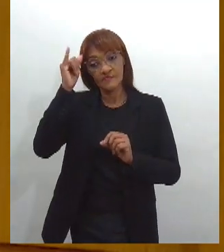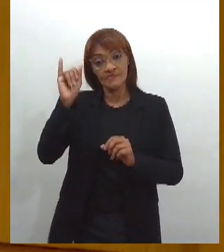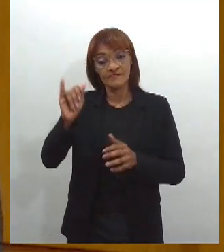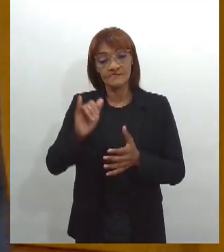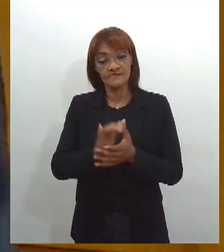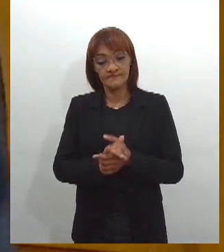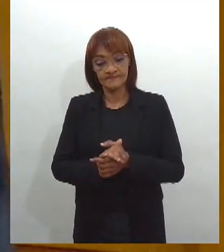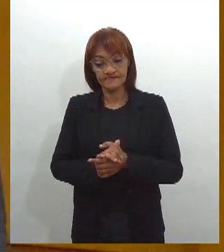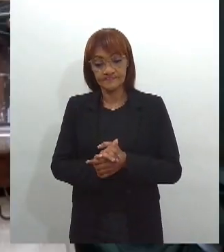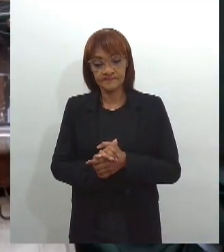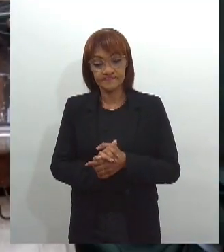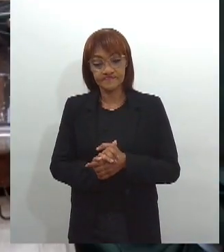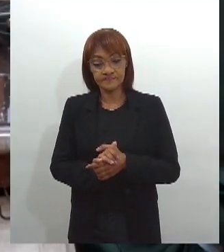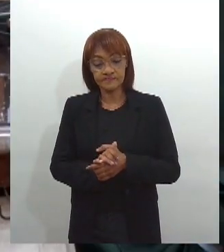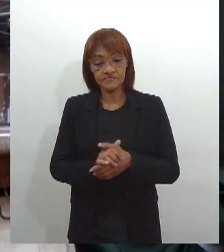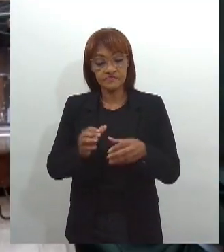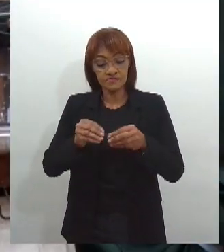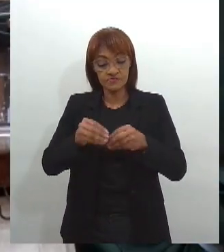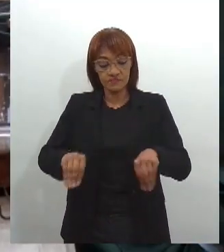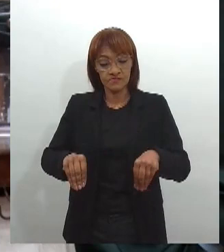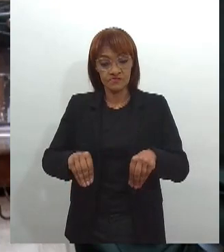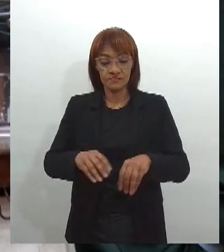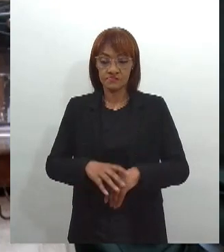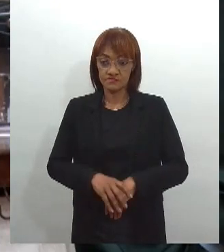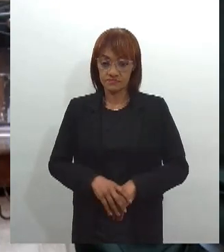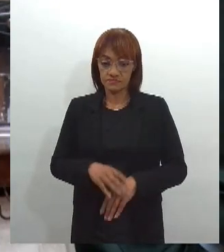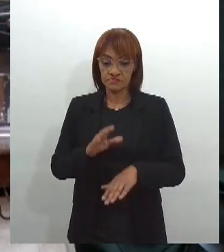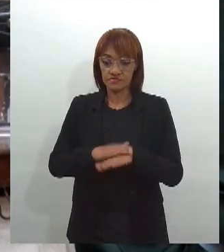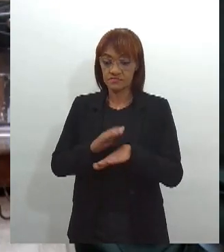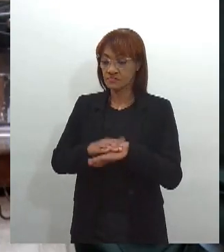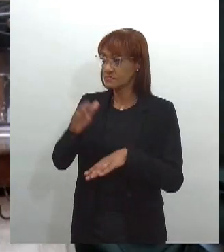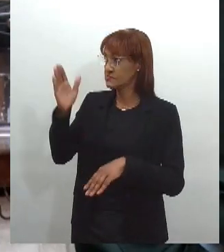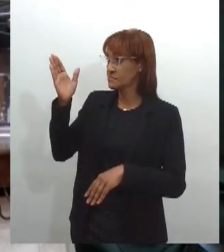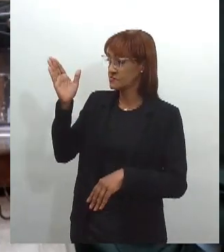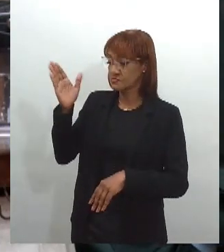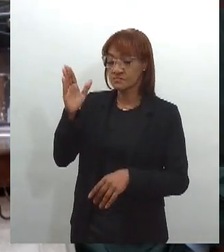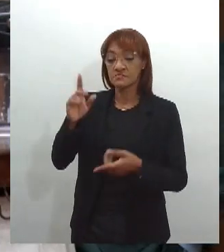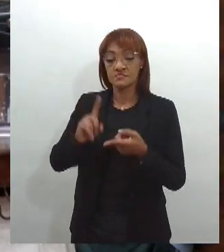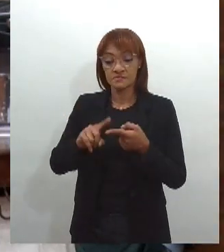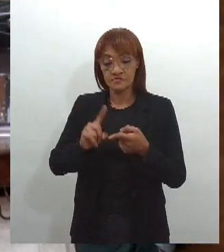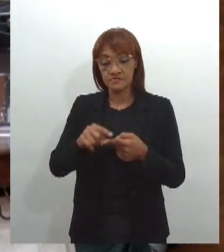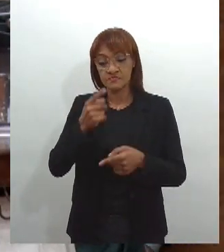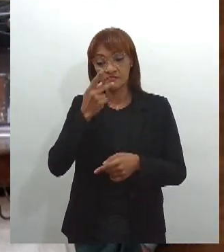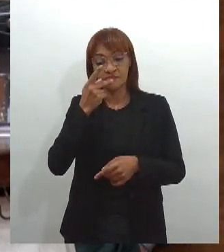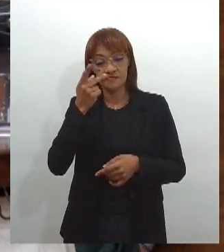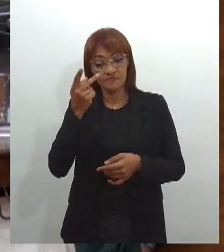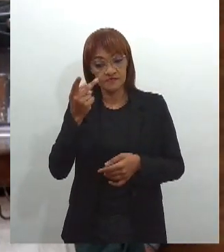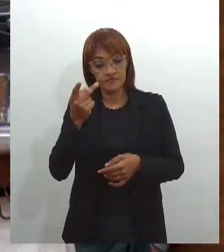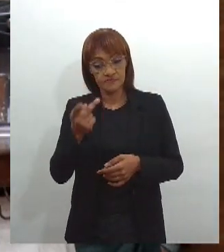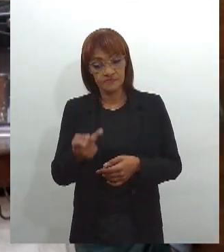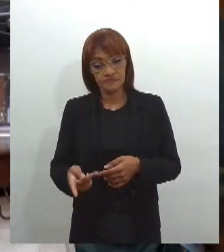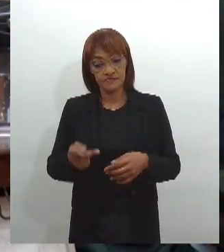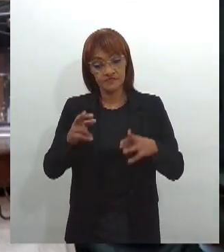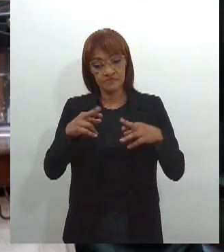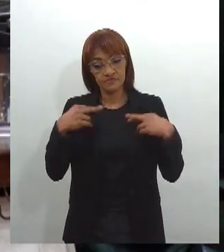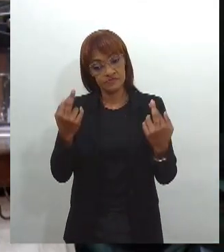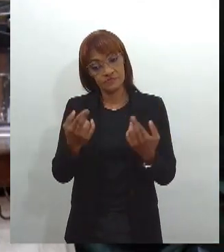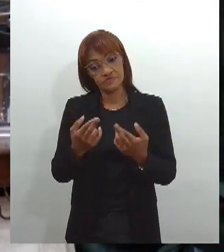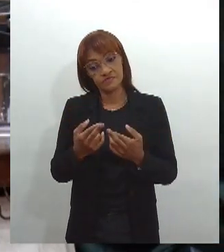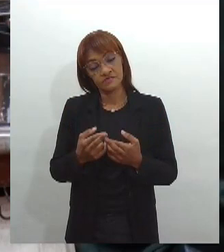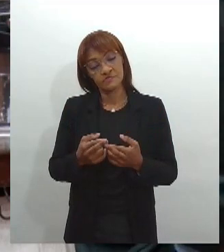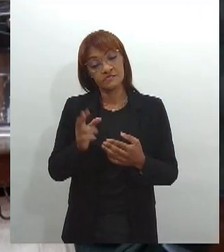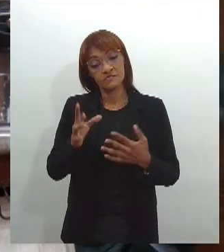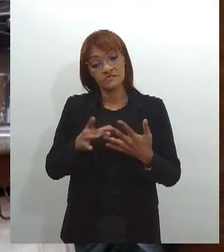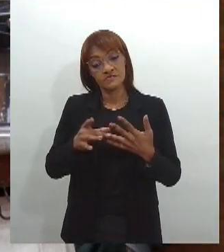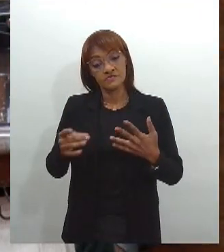ter prejuízos. A deputada Linda Brasil também se pronunciou no grande expediente para destacar o caso